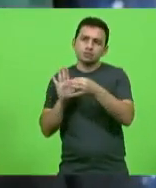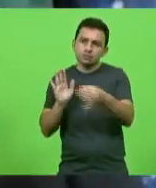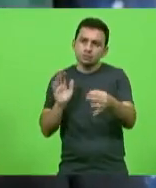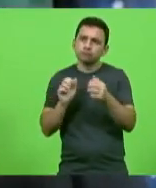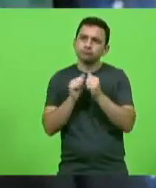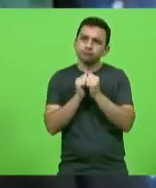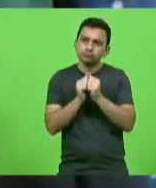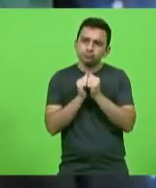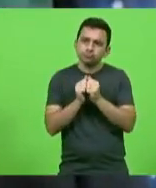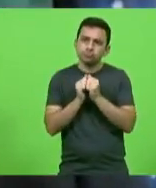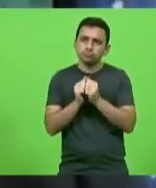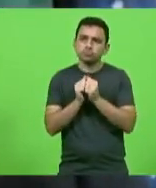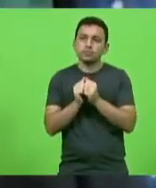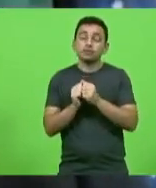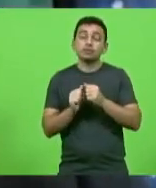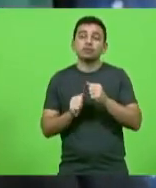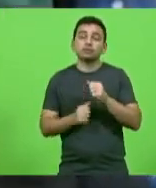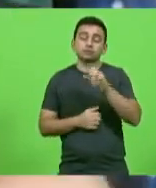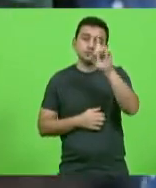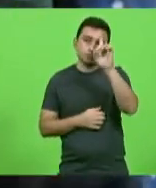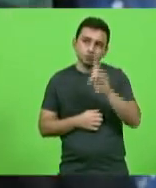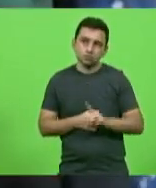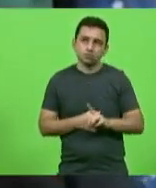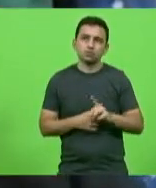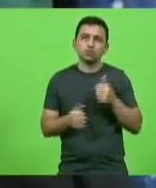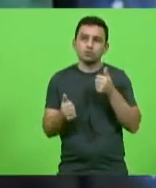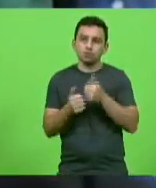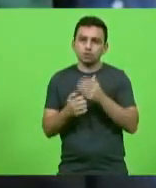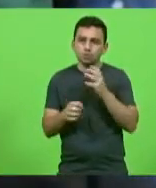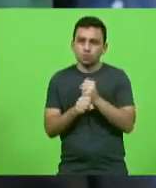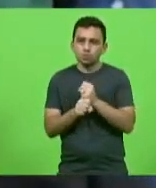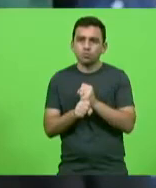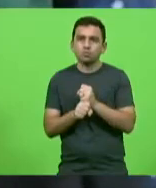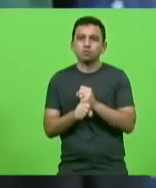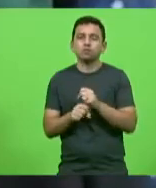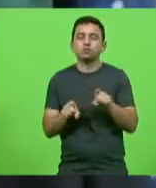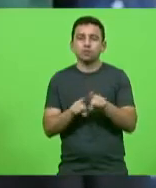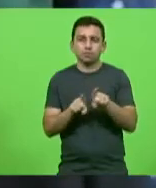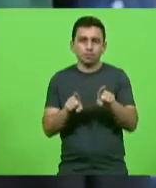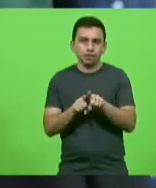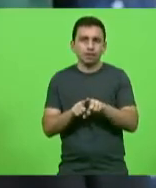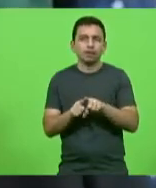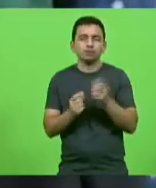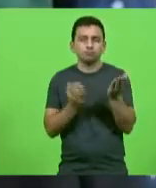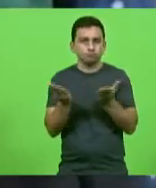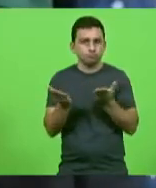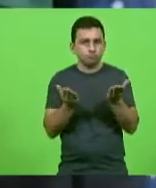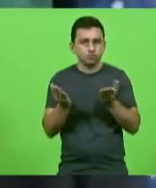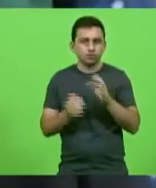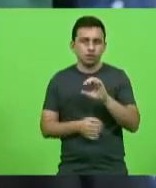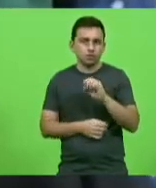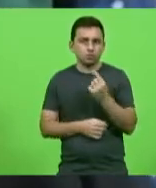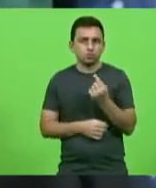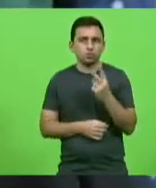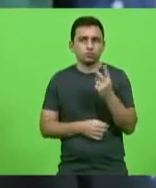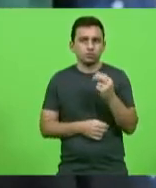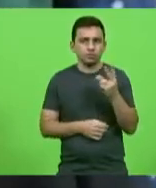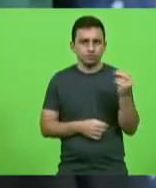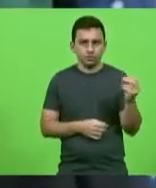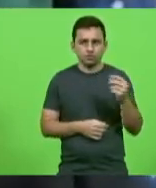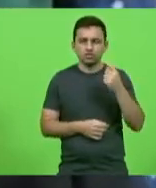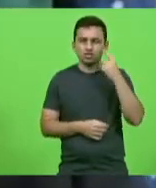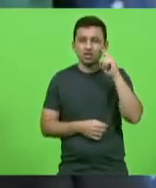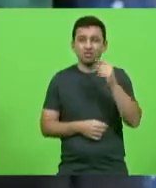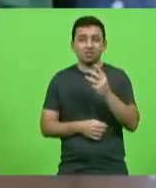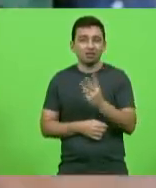base da Diretoria de gestão no lobby posta Diretoria de licitação é o de número zero 1/2020 atacado de três